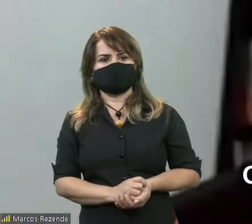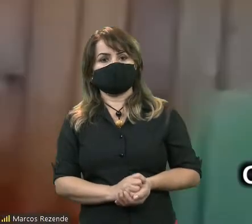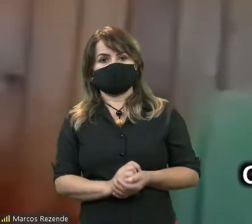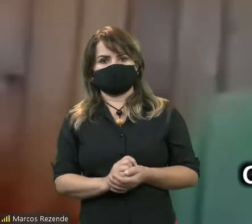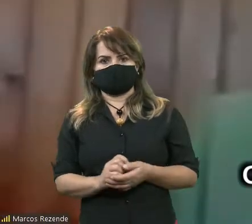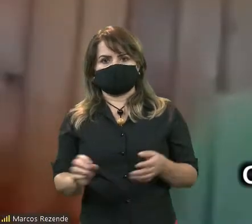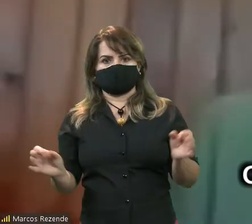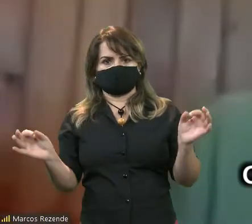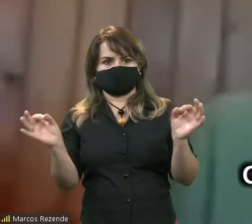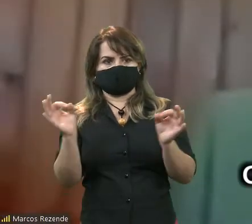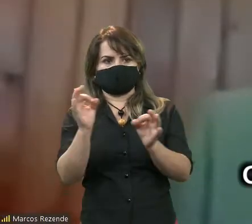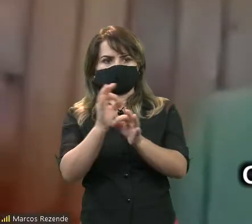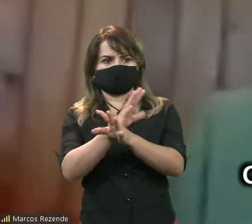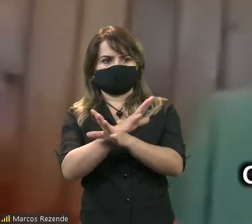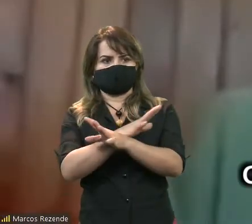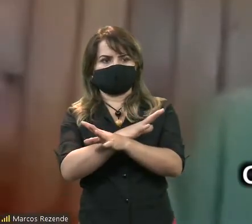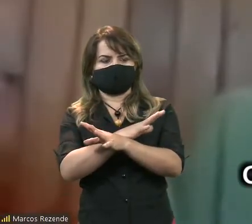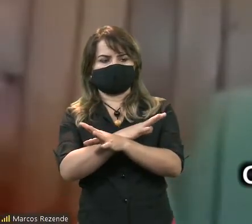Encerramos assim